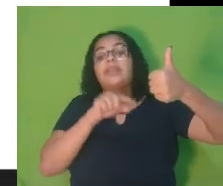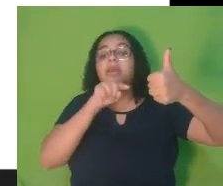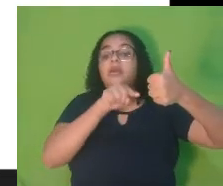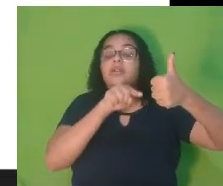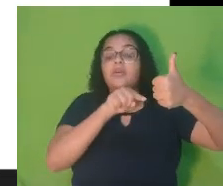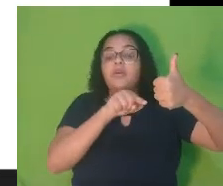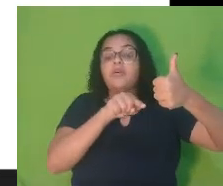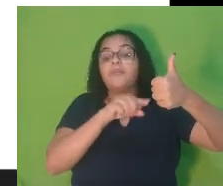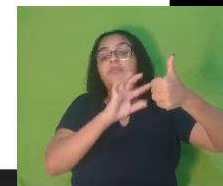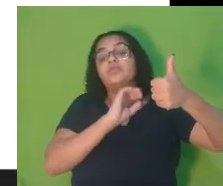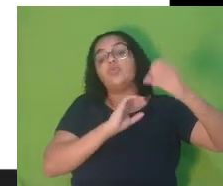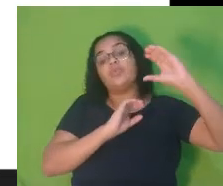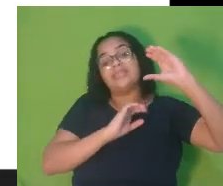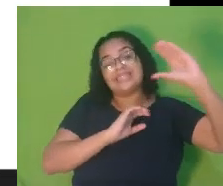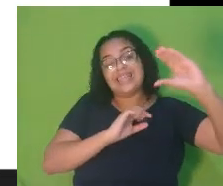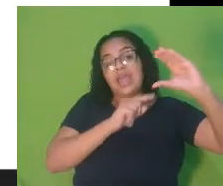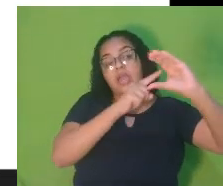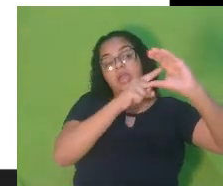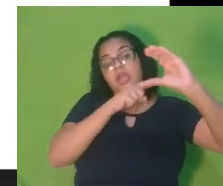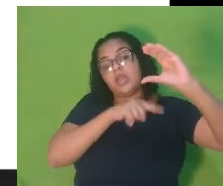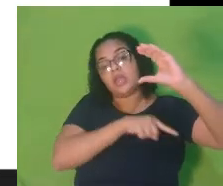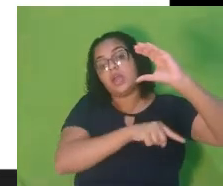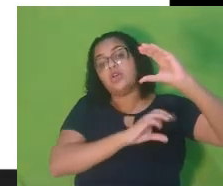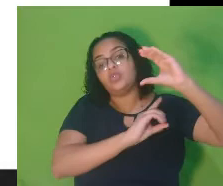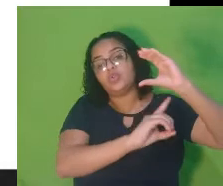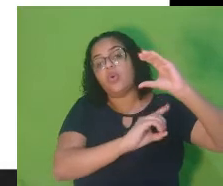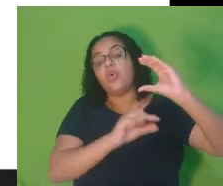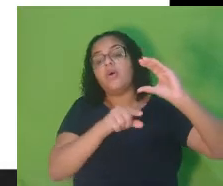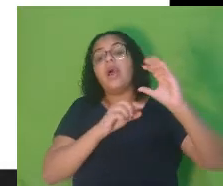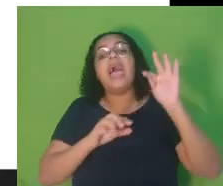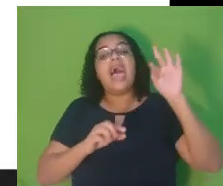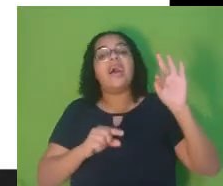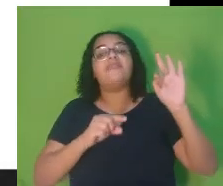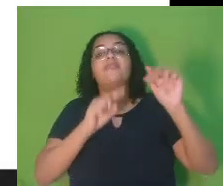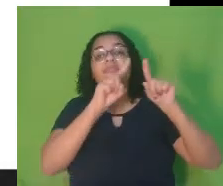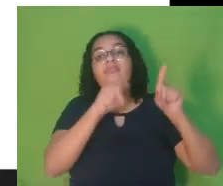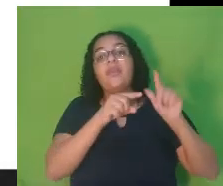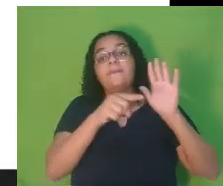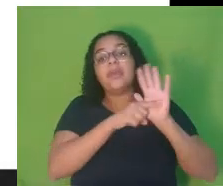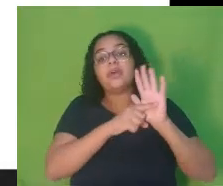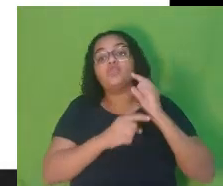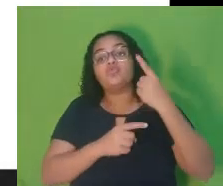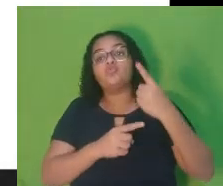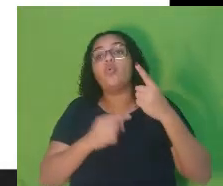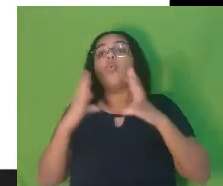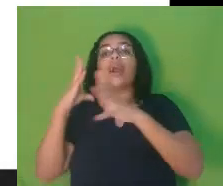C e do D. Se você calcular f de menos 1, quanto que vai dar?